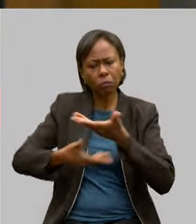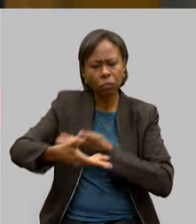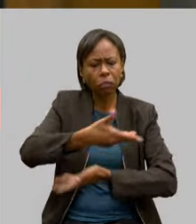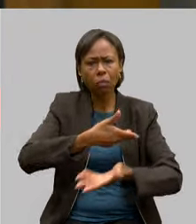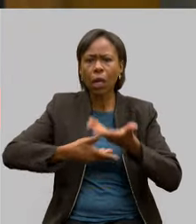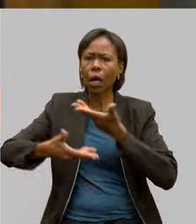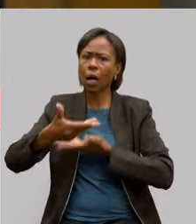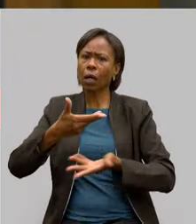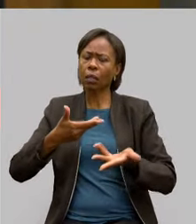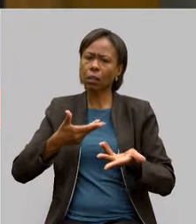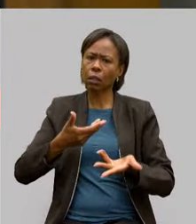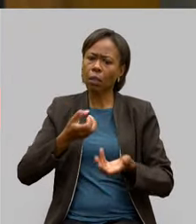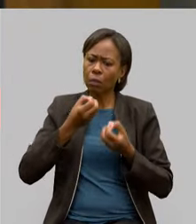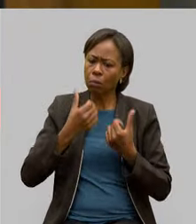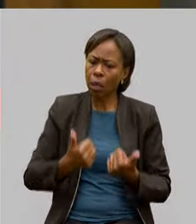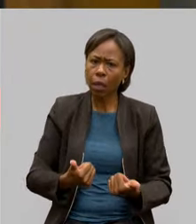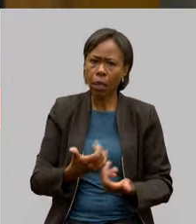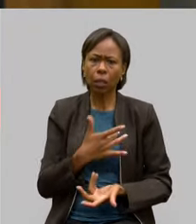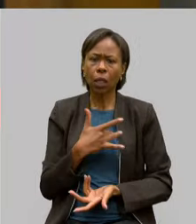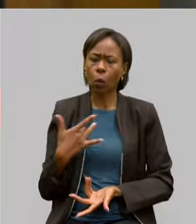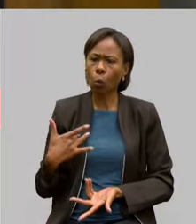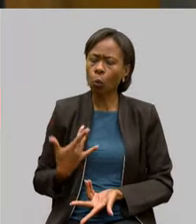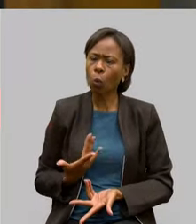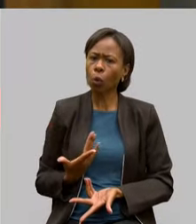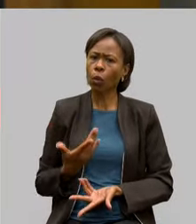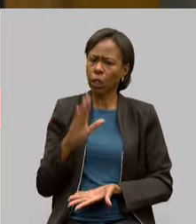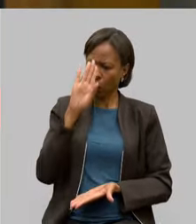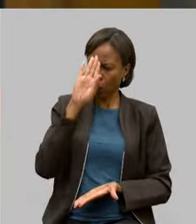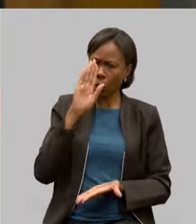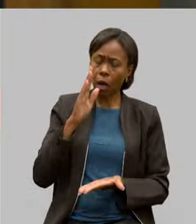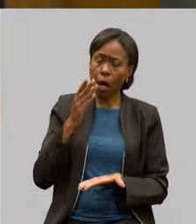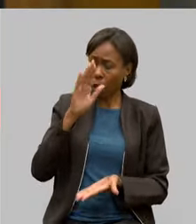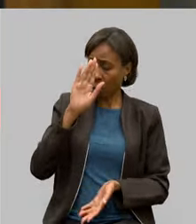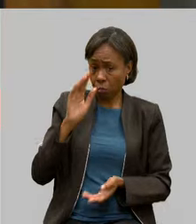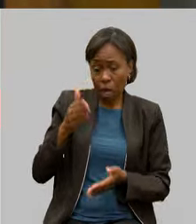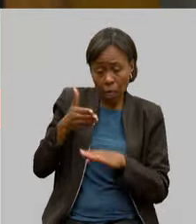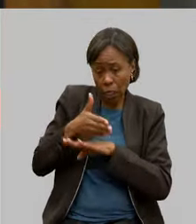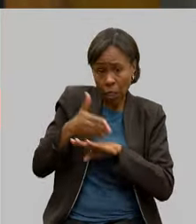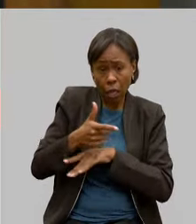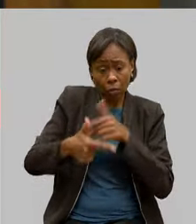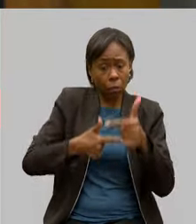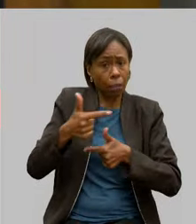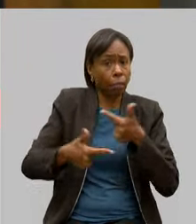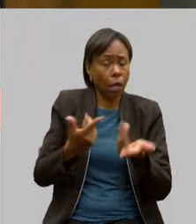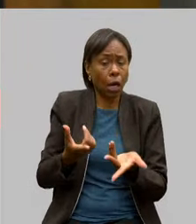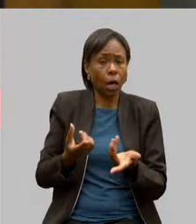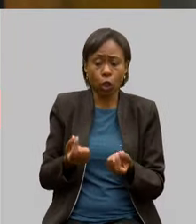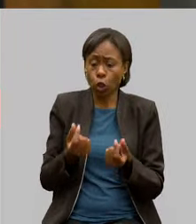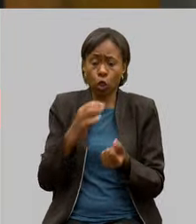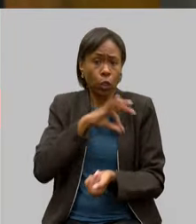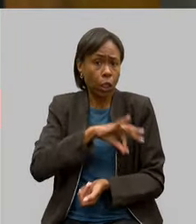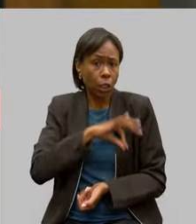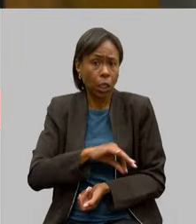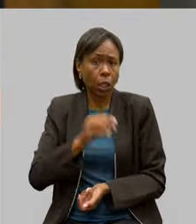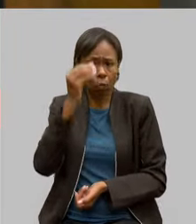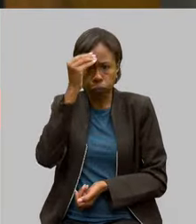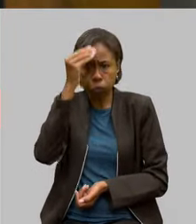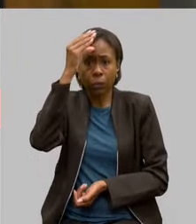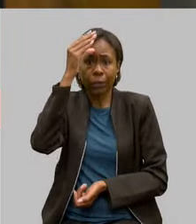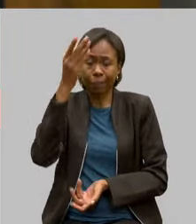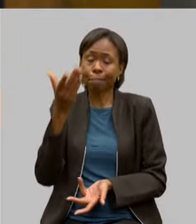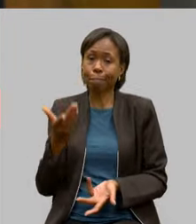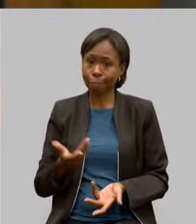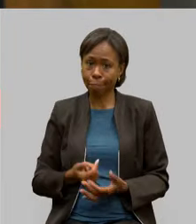com saúde com direito ter acesso ao trabalho à produção de renda e de conhecimento